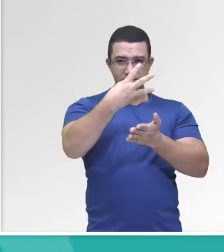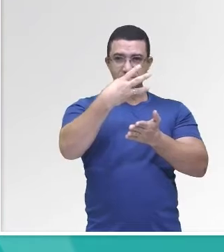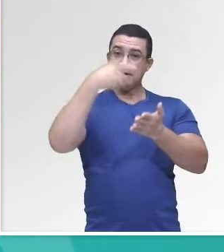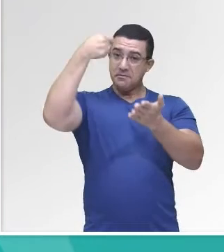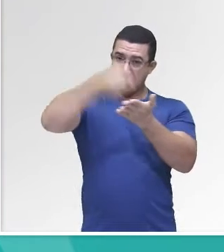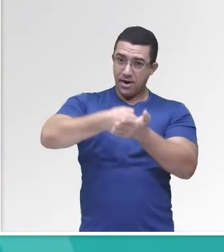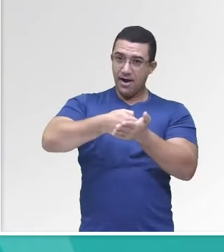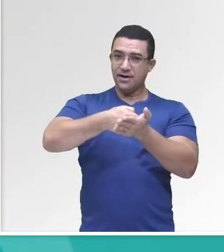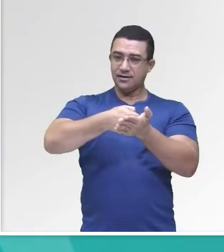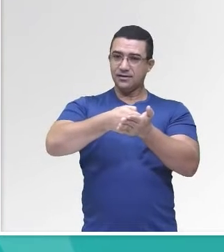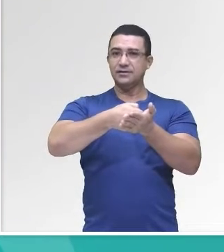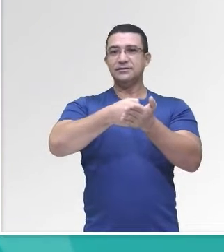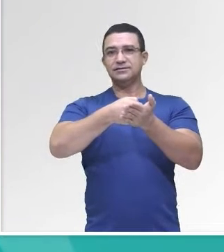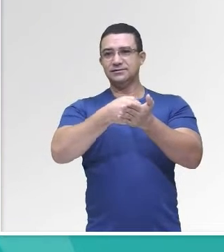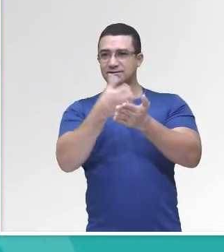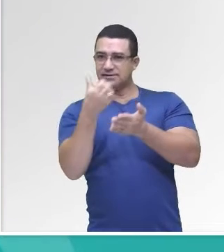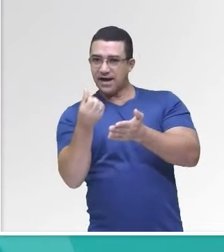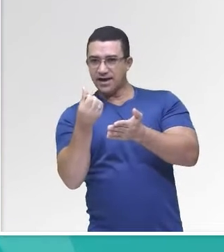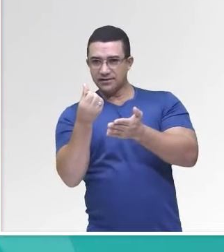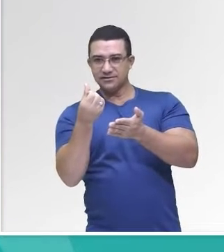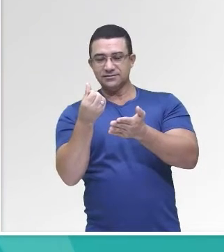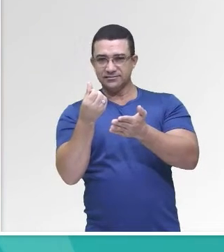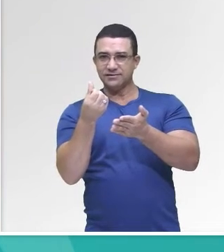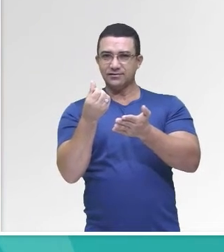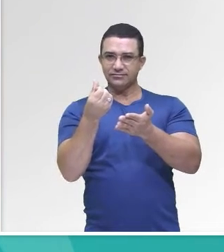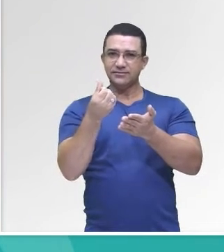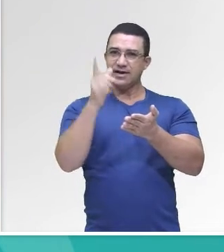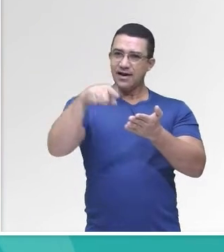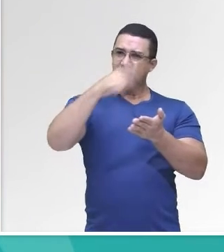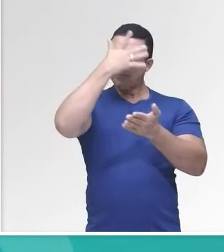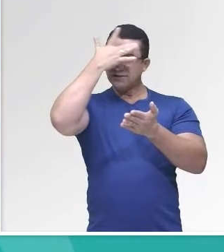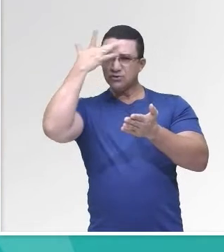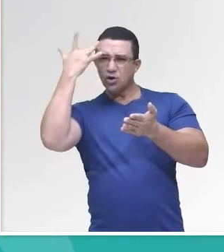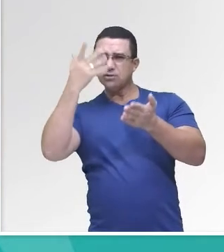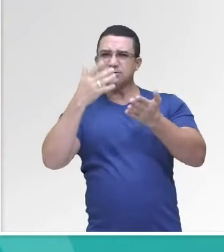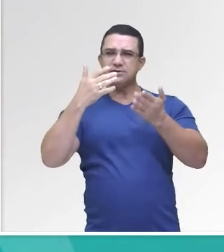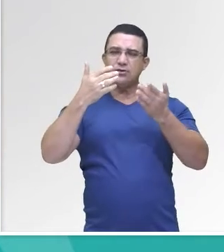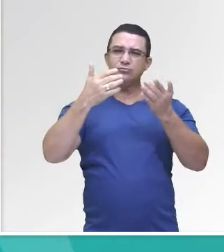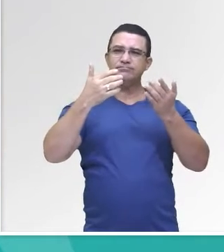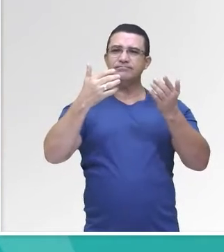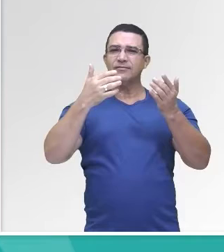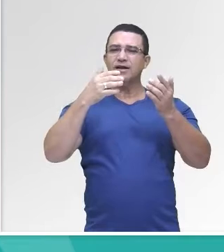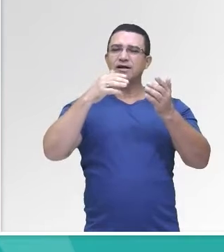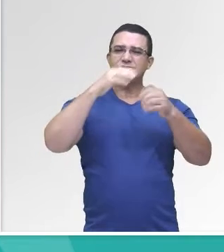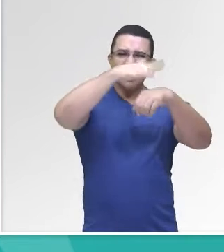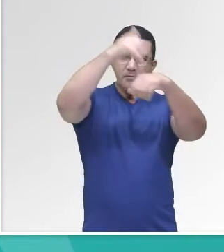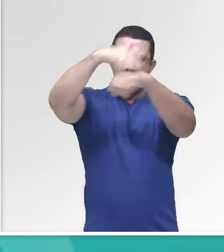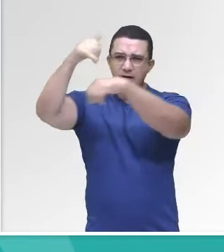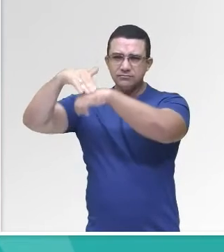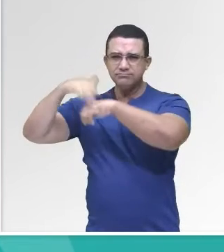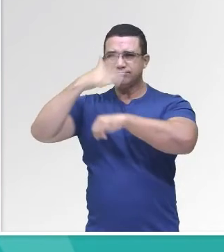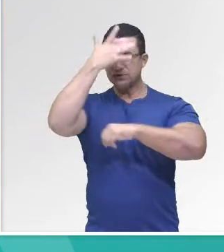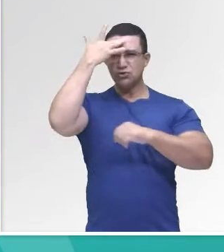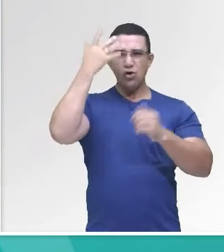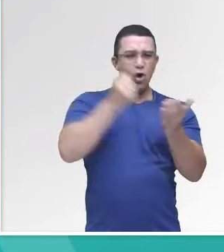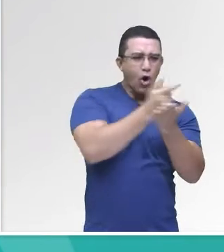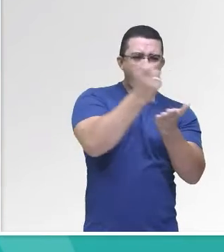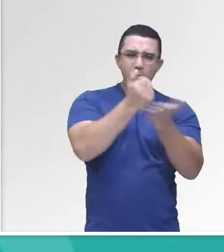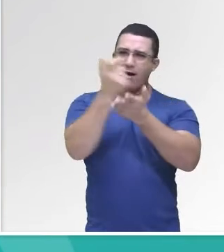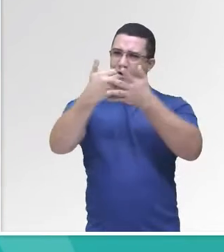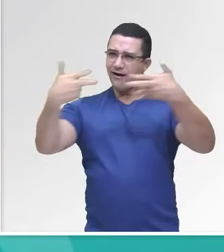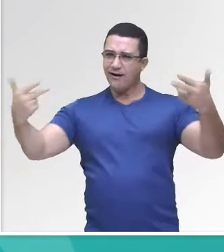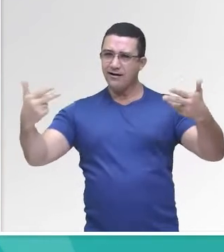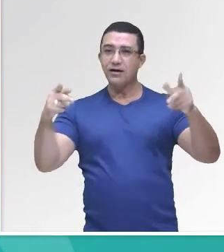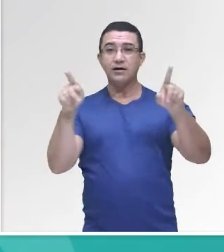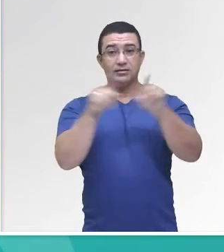é aí te chamando para comprar. Ou então, quando a gente está assistindo televisão, chove